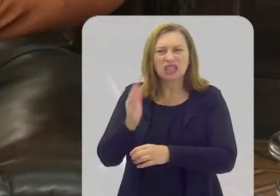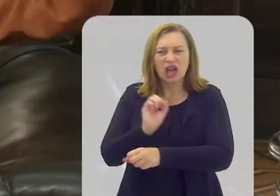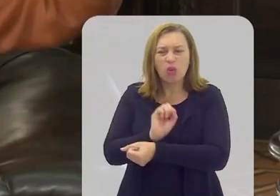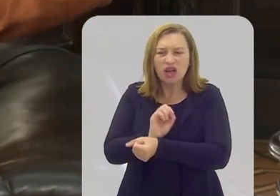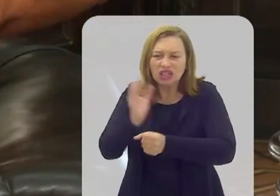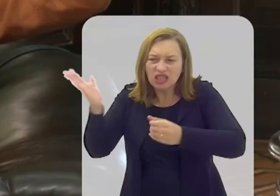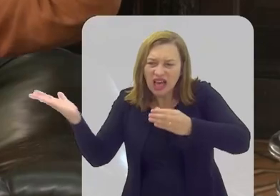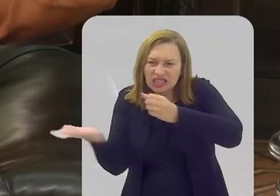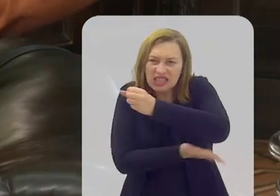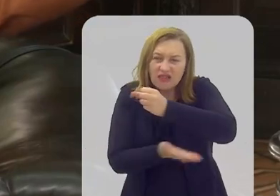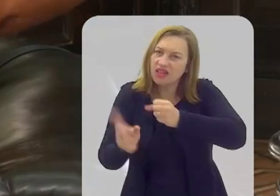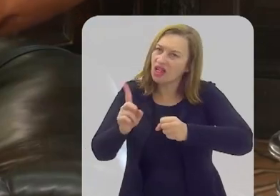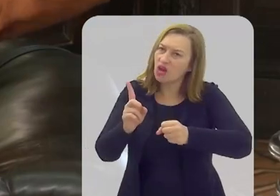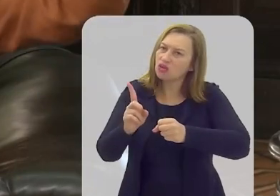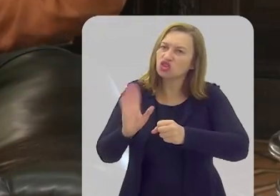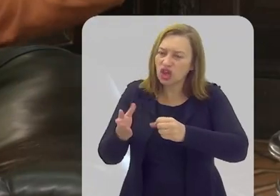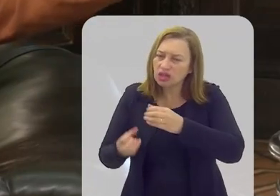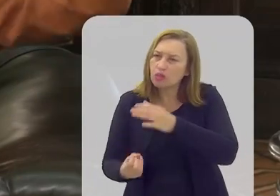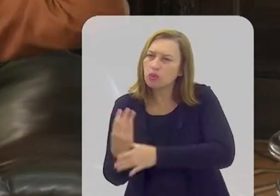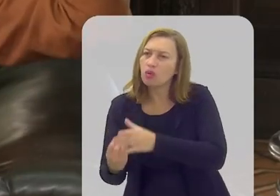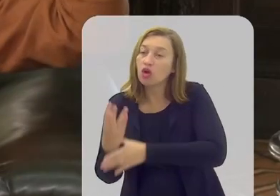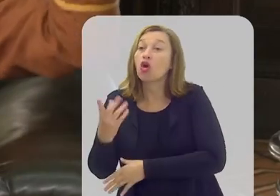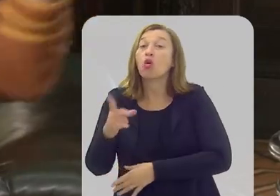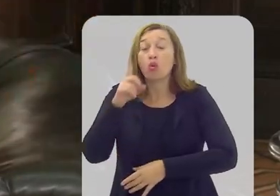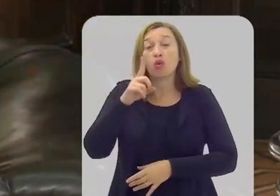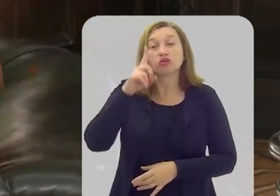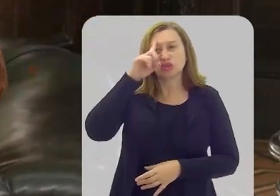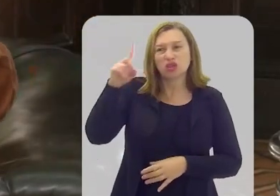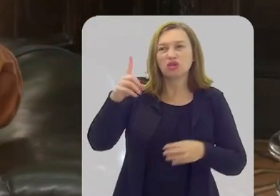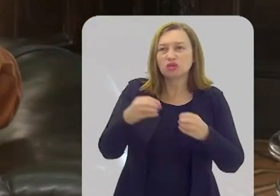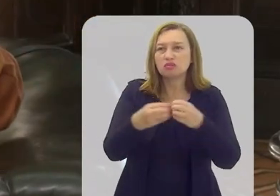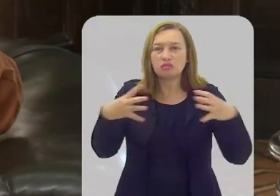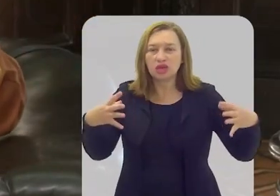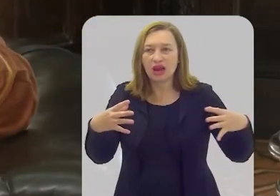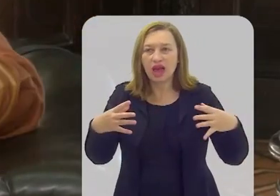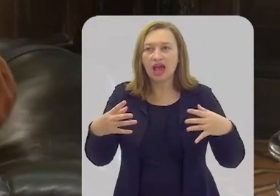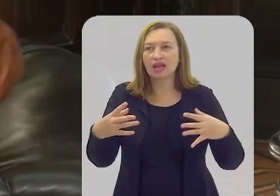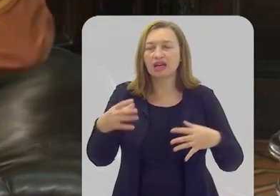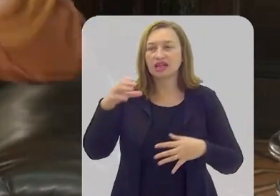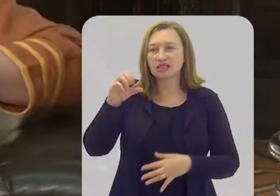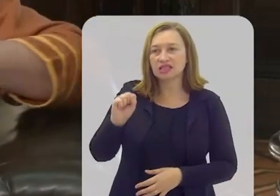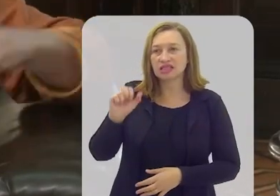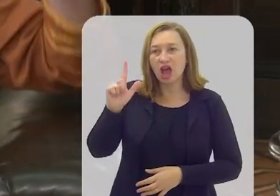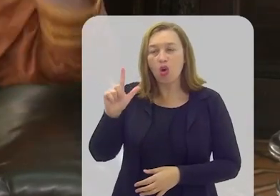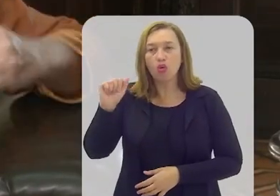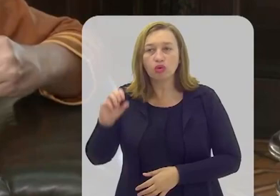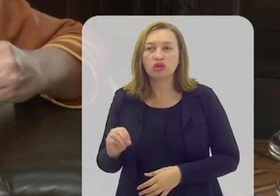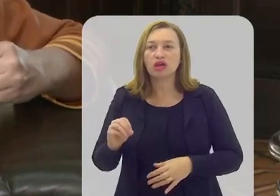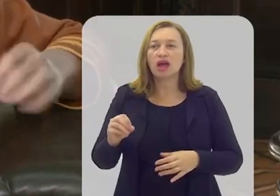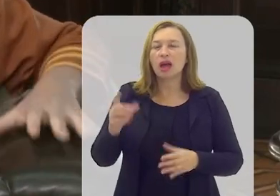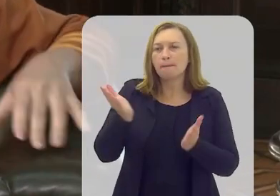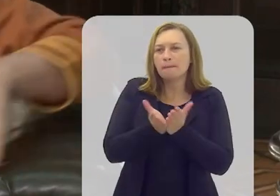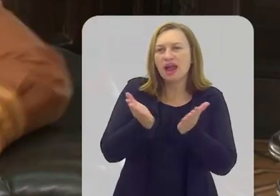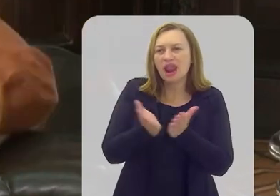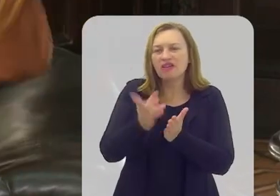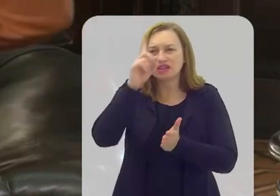Específico. Quando ele curou a Saulo da cegueira, ele foi verdade, específico. É verdade, é, né? Verdade. E a palavra de Deus traz